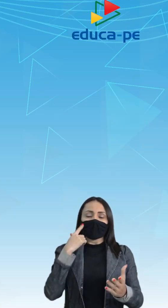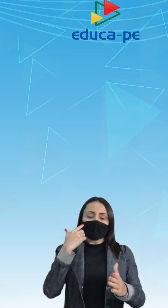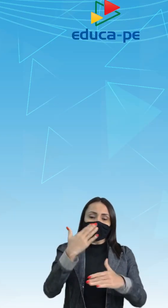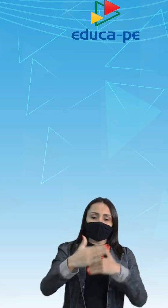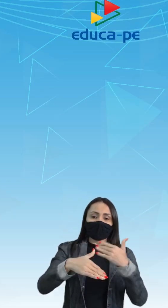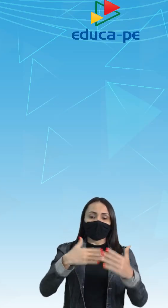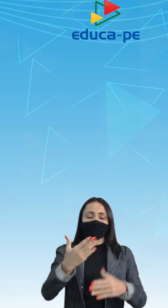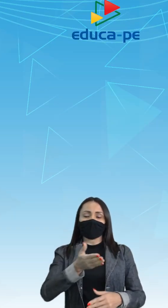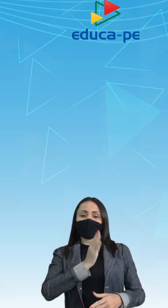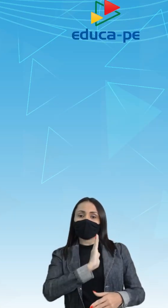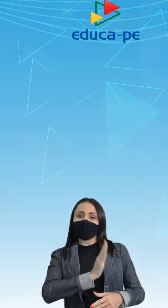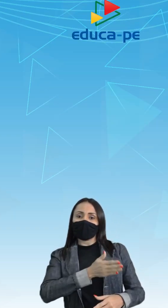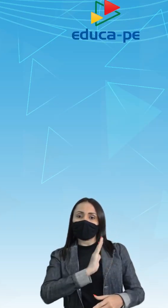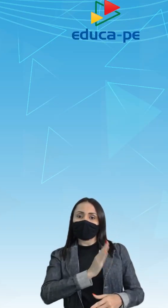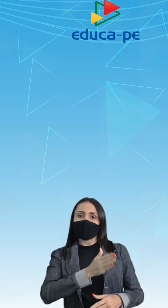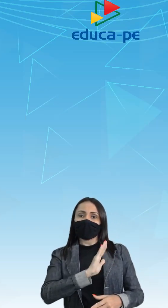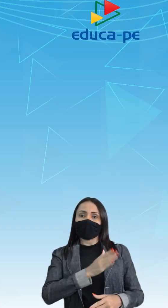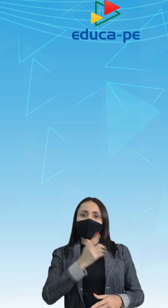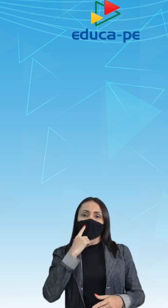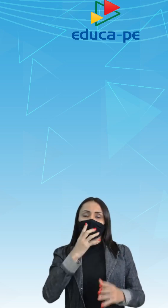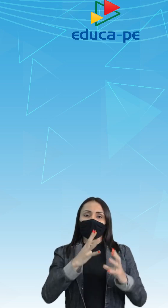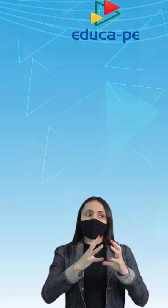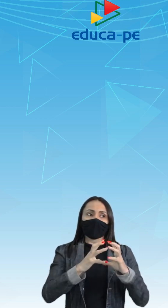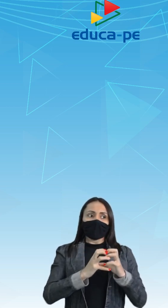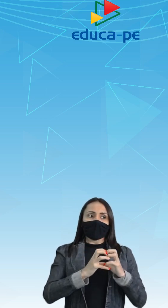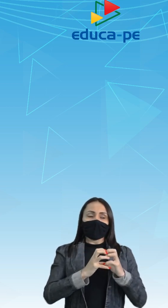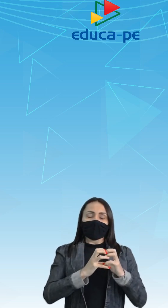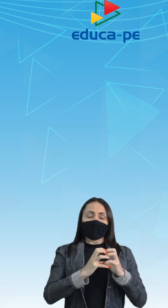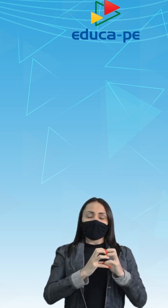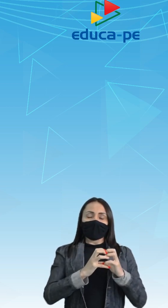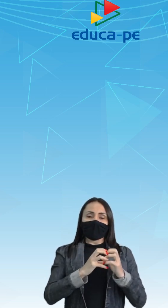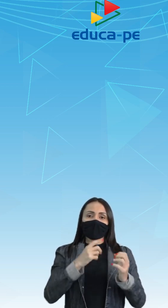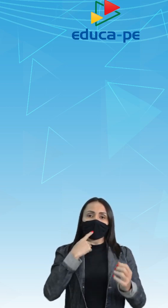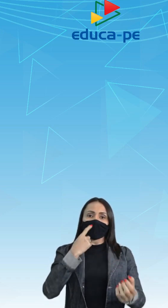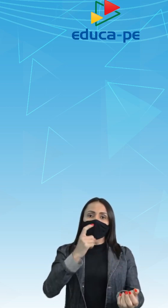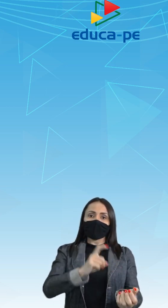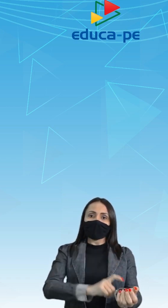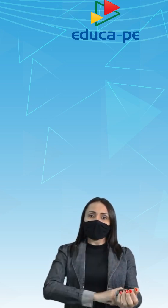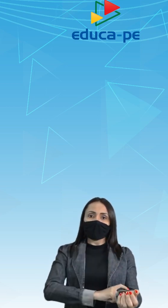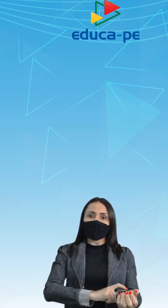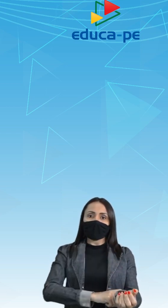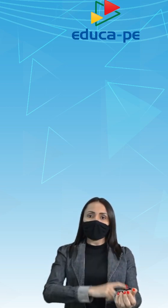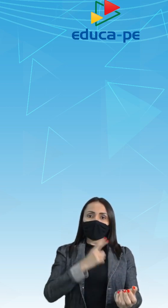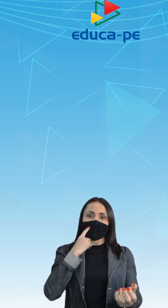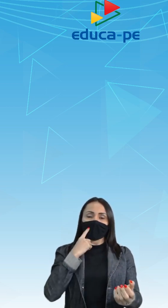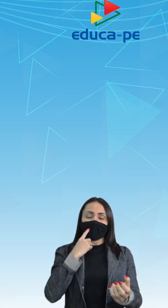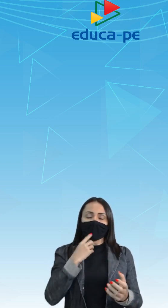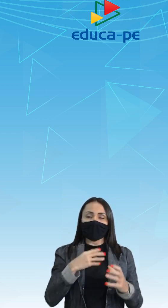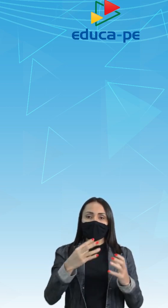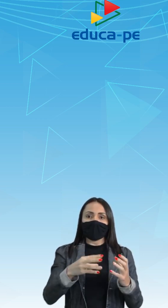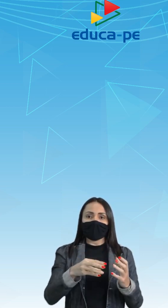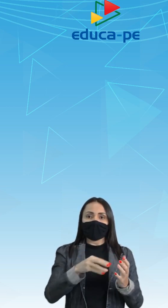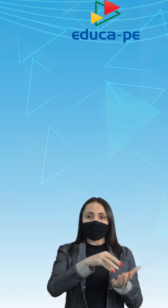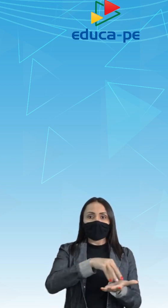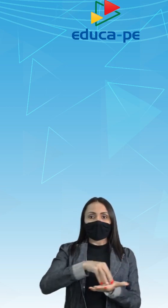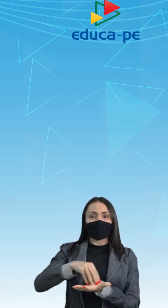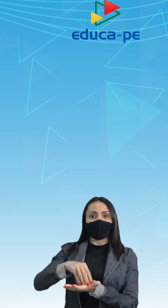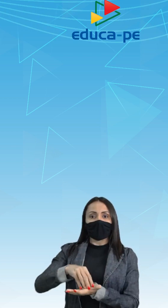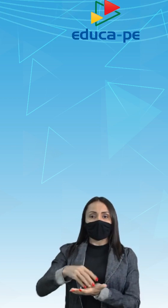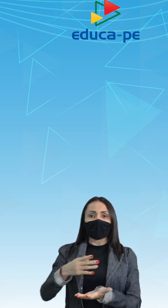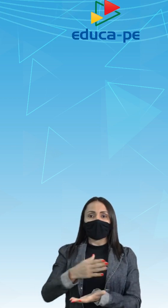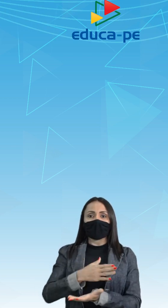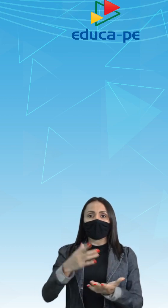que o coração ele se contrai, o sangue ele vai ser transportado por meio